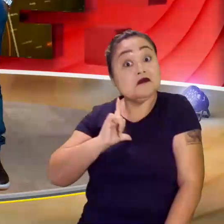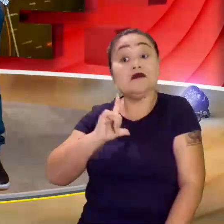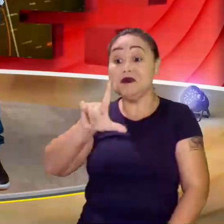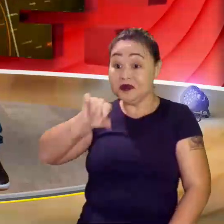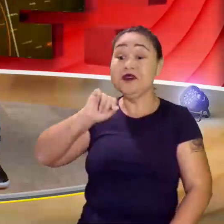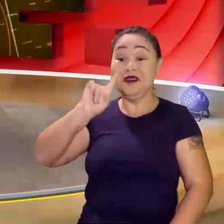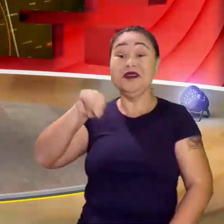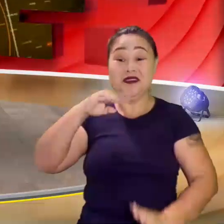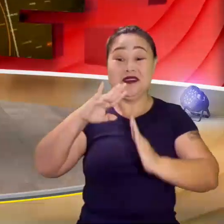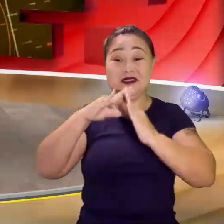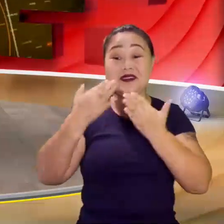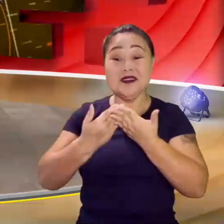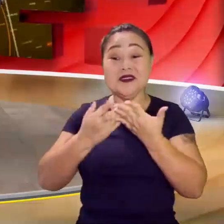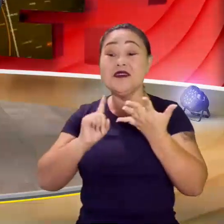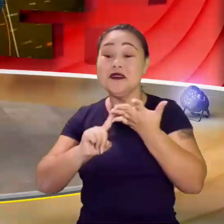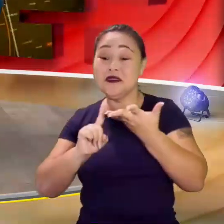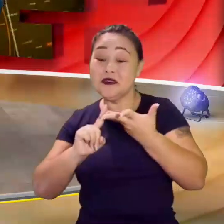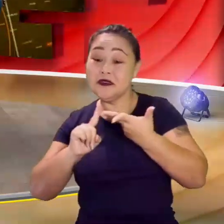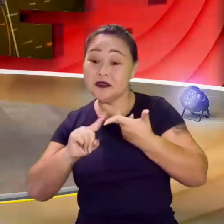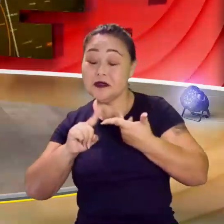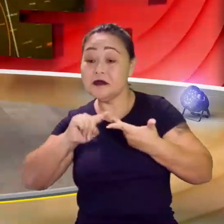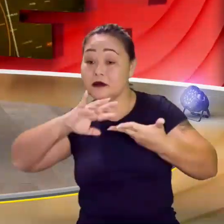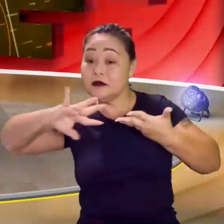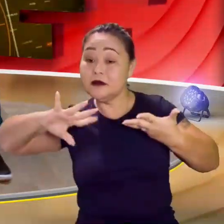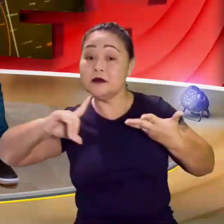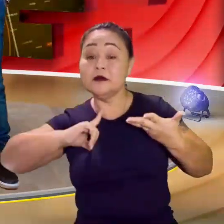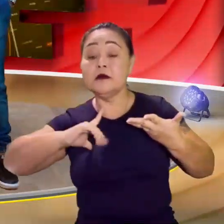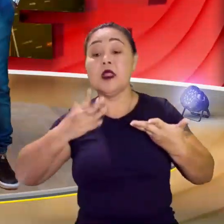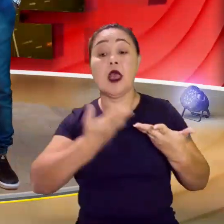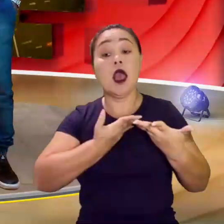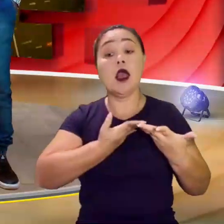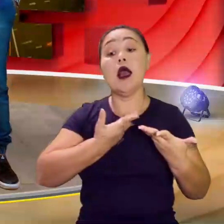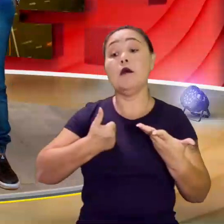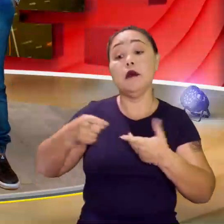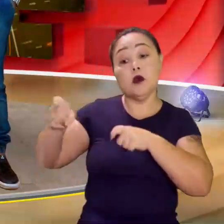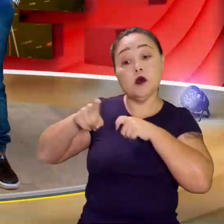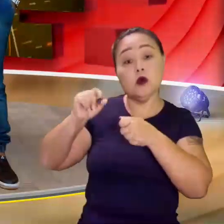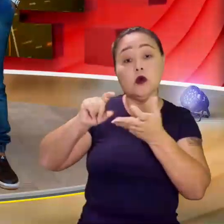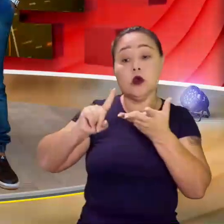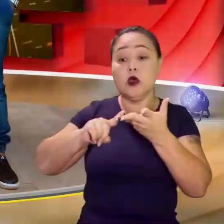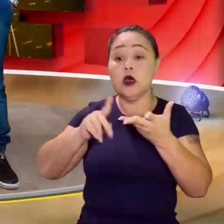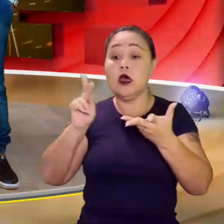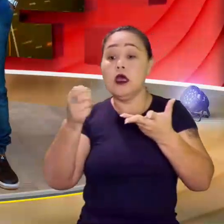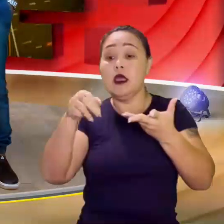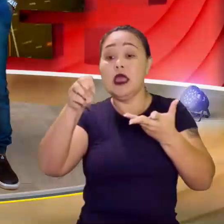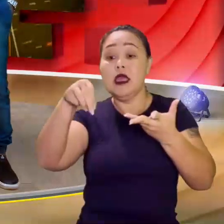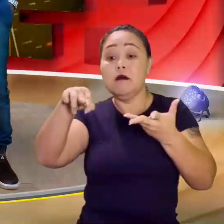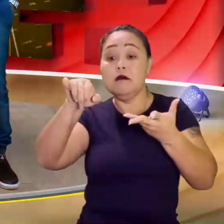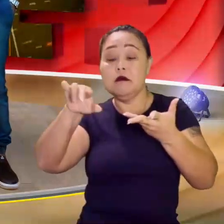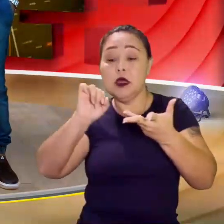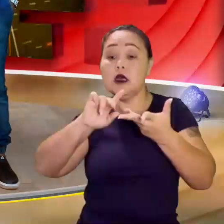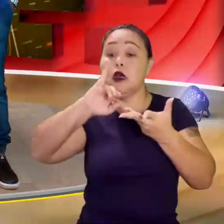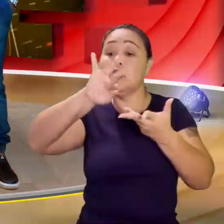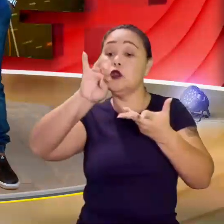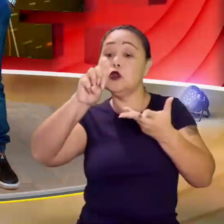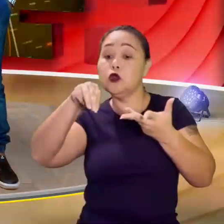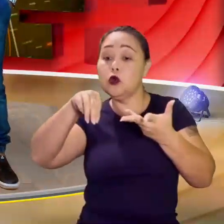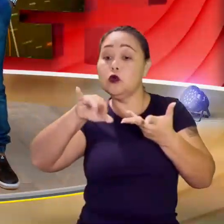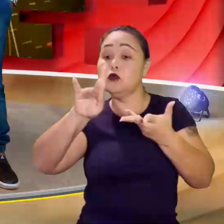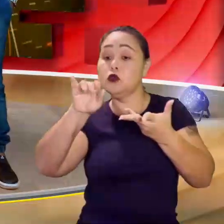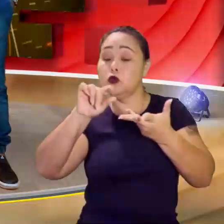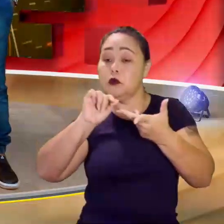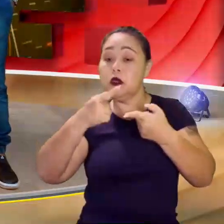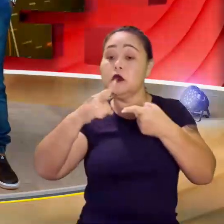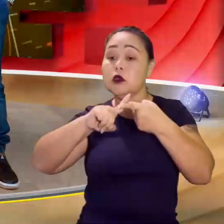seja nossa. Quais são as escolas lá que são a extensão? Amigos do Campo, Hermínia Castoldi, Tom Jobim e João Paulo